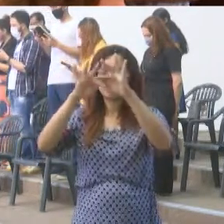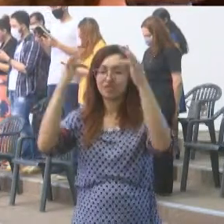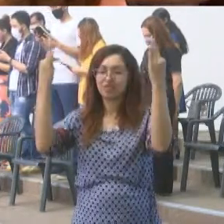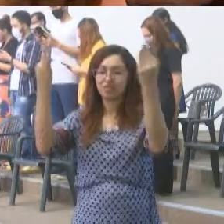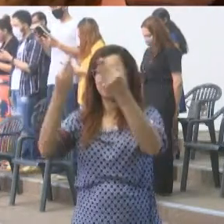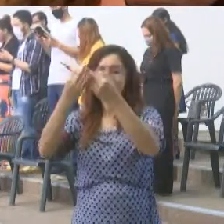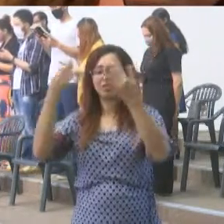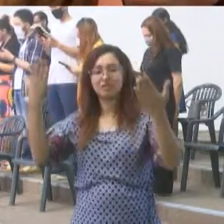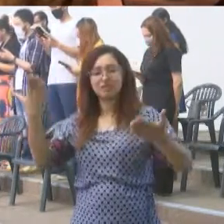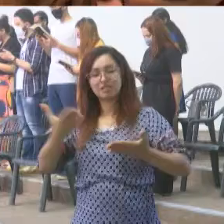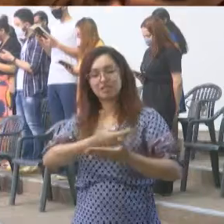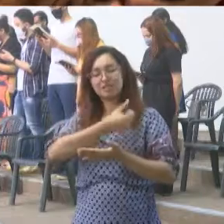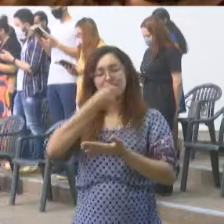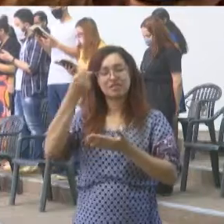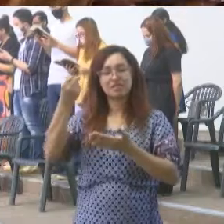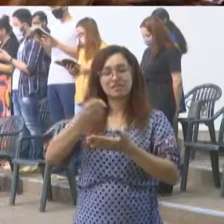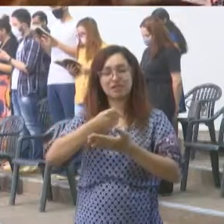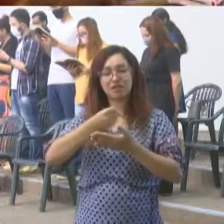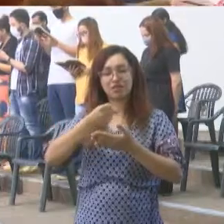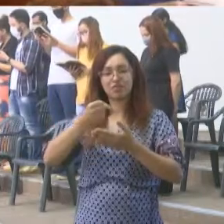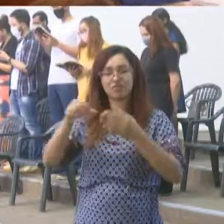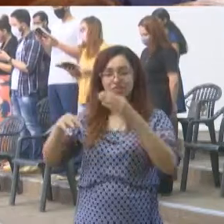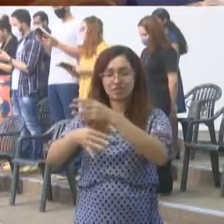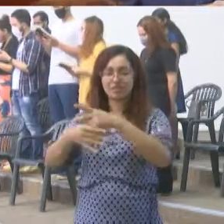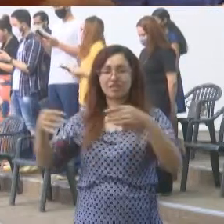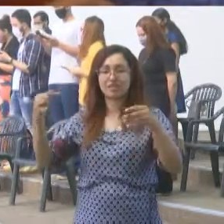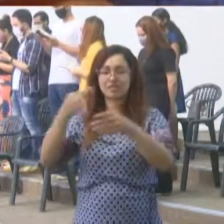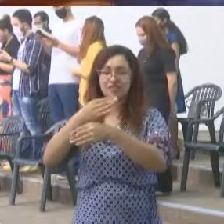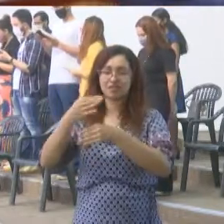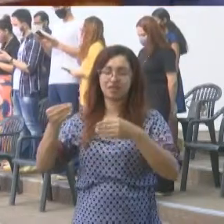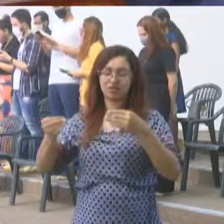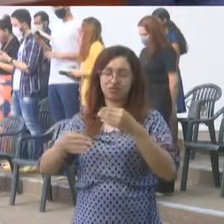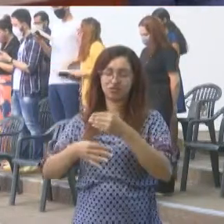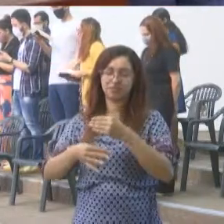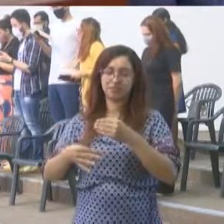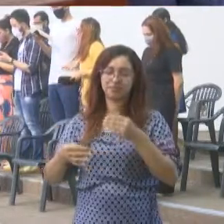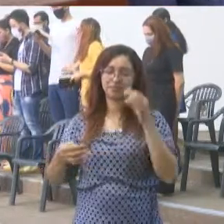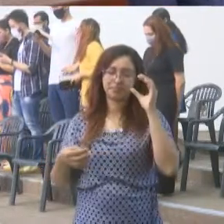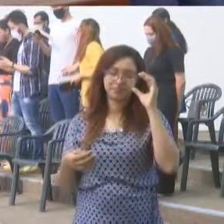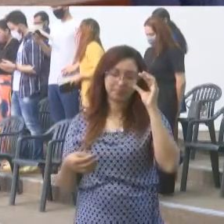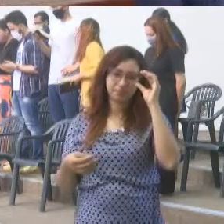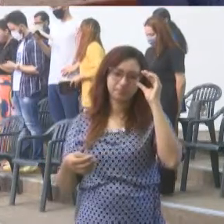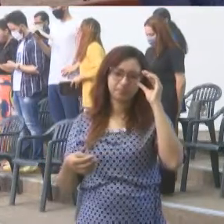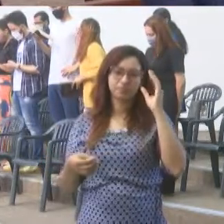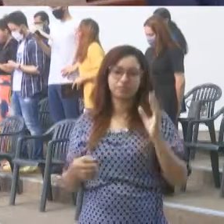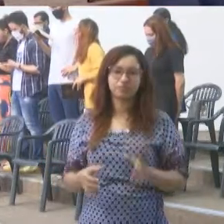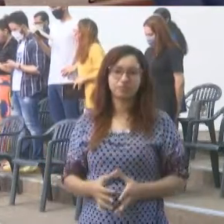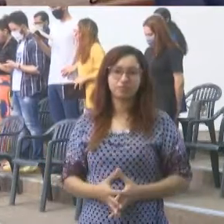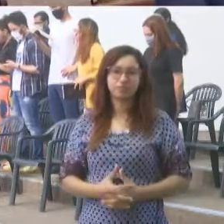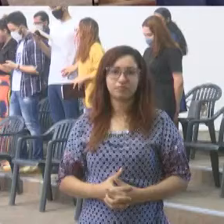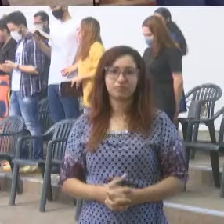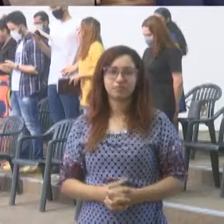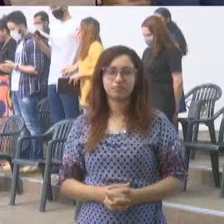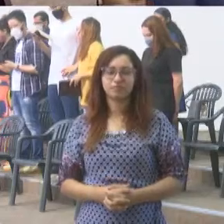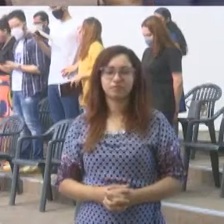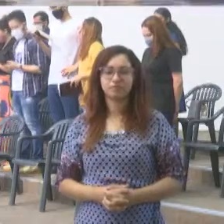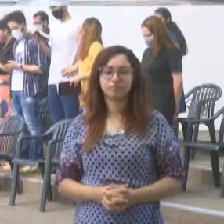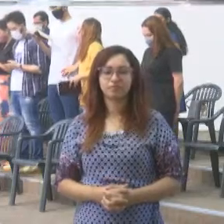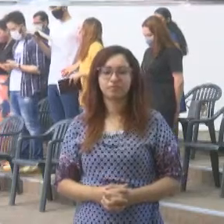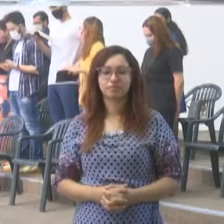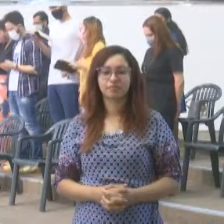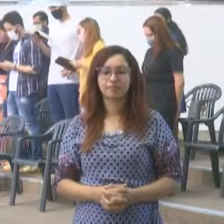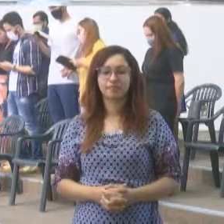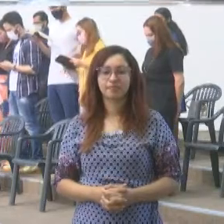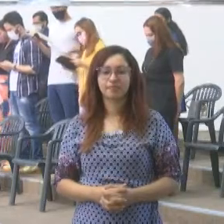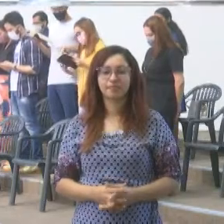neto, que será teu resgatador, e seja afamado em Israel o nome deste. Ele